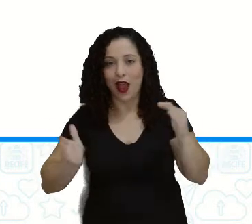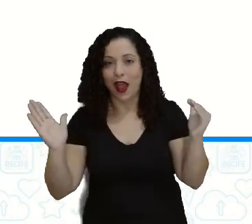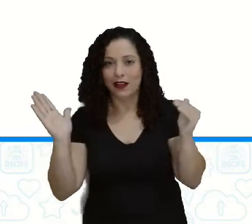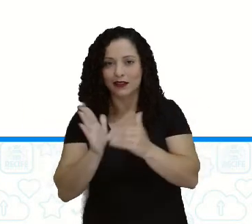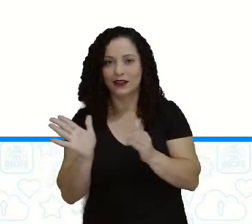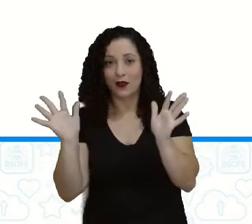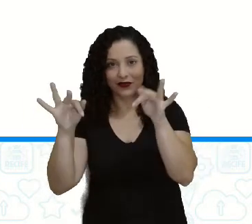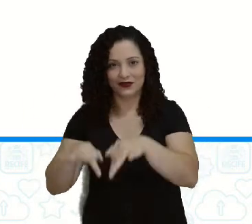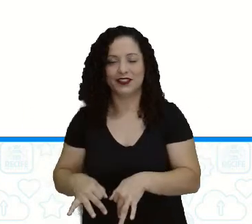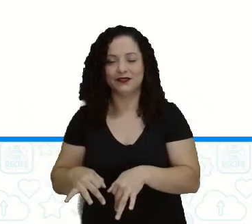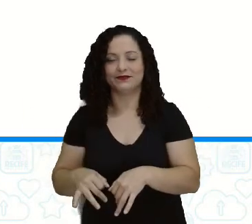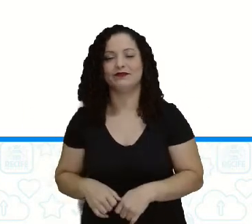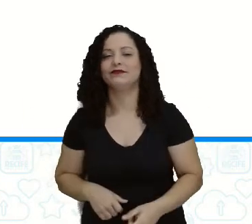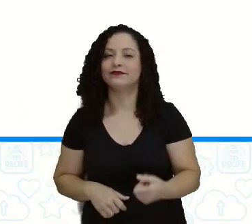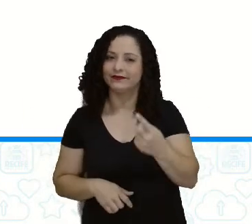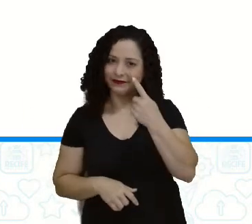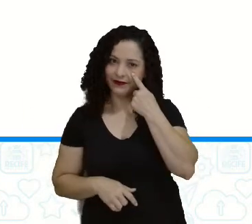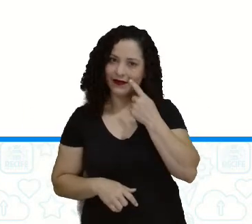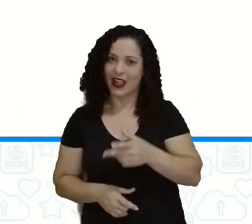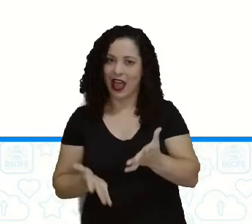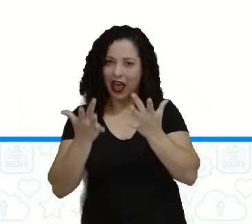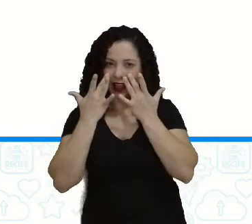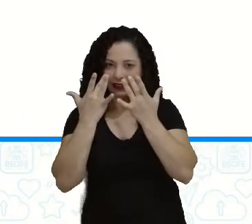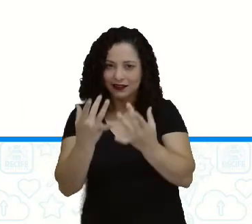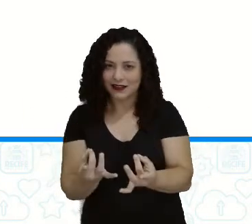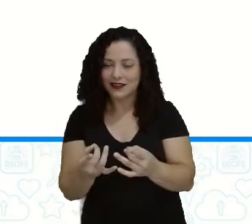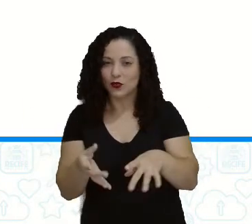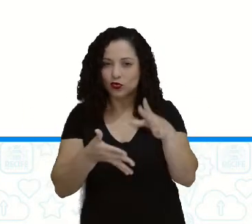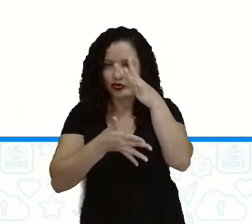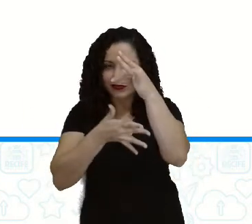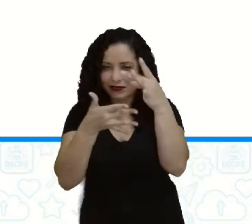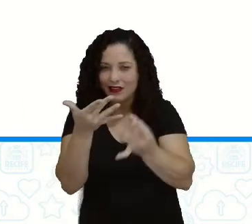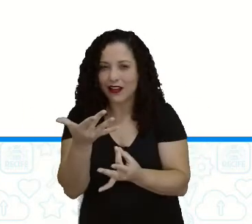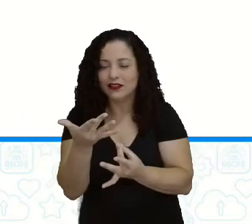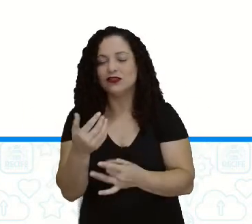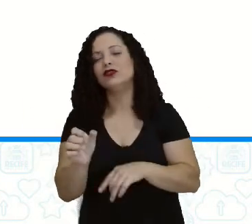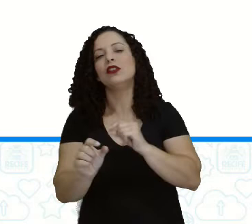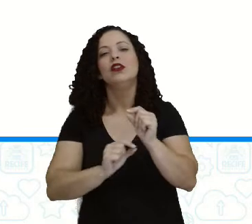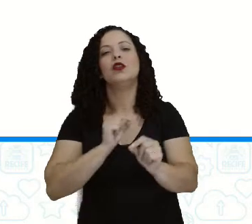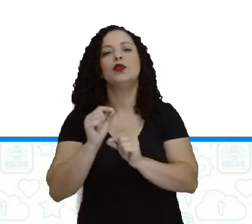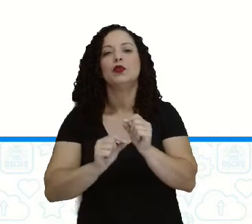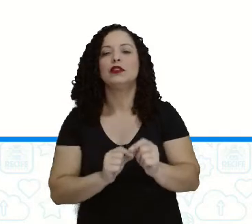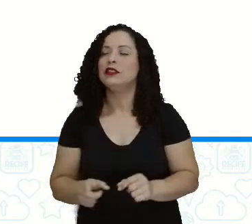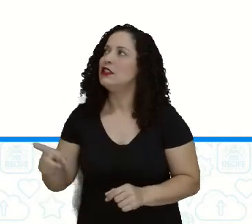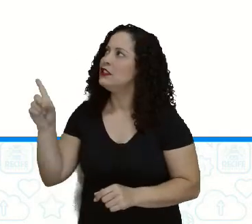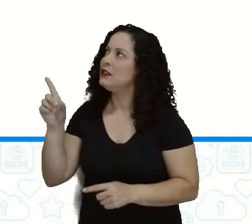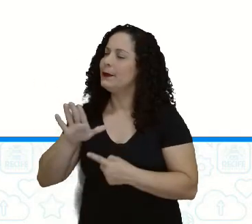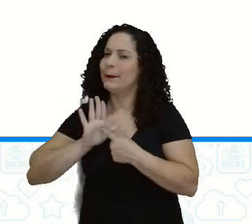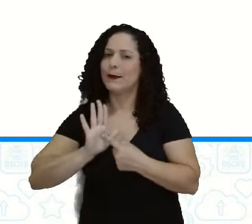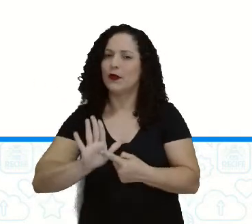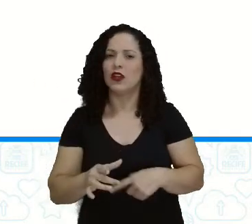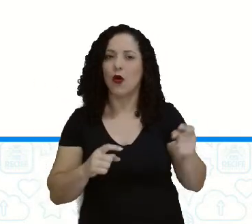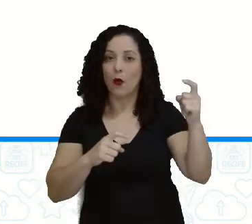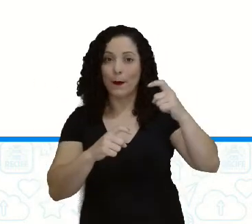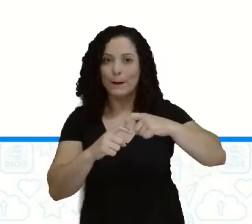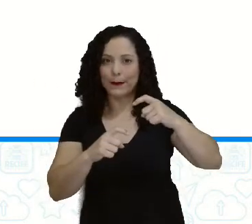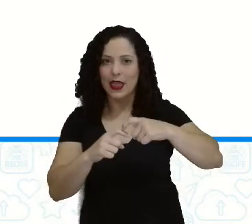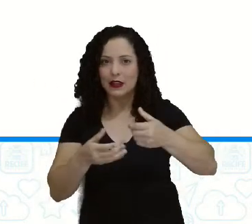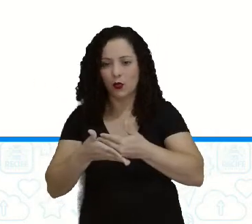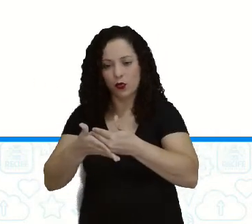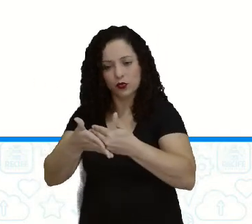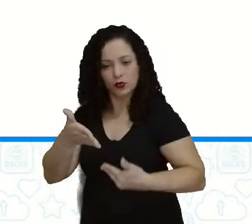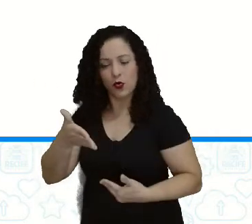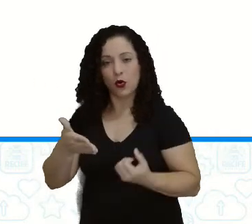prestar bastante atenção nas informações desse problema. O que é que ele está dizendo? Que o médico receitou